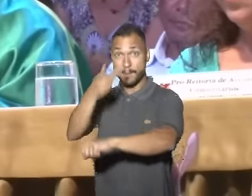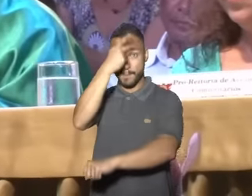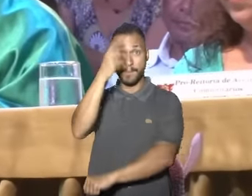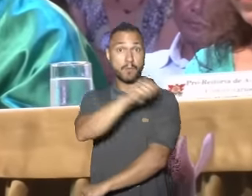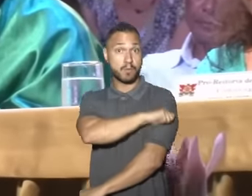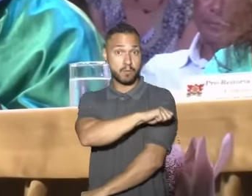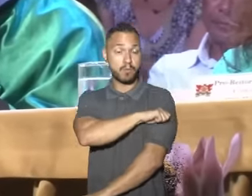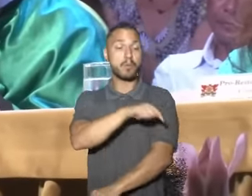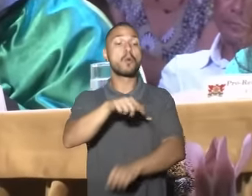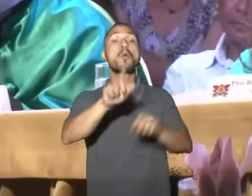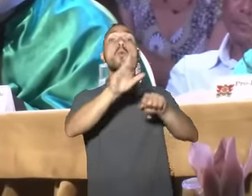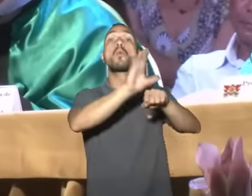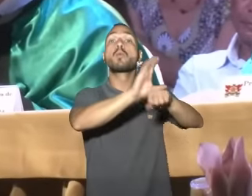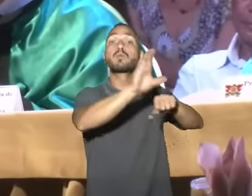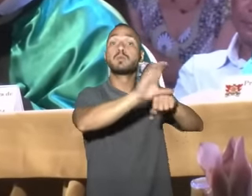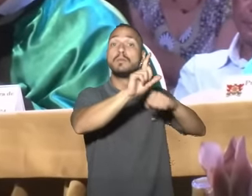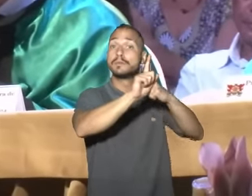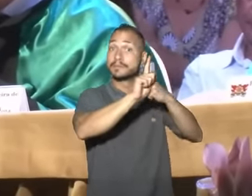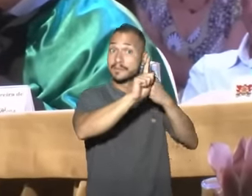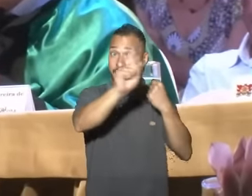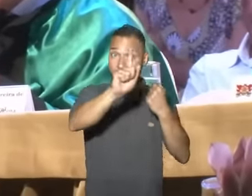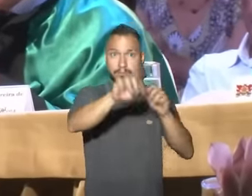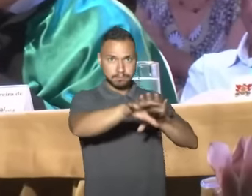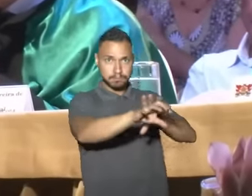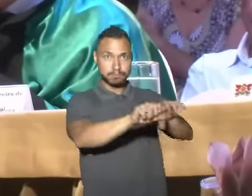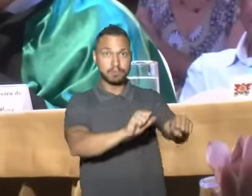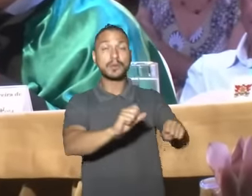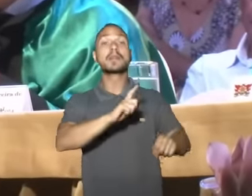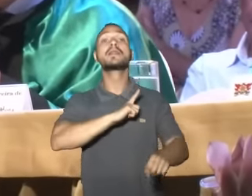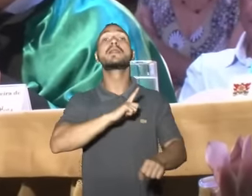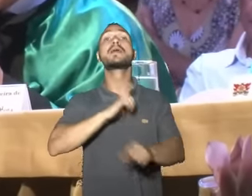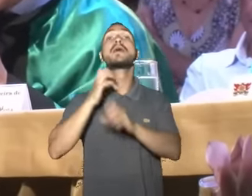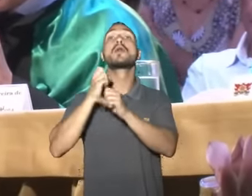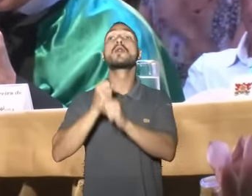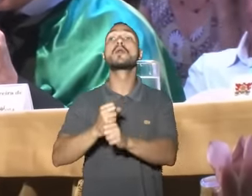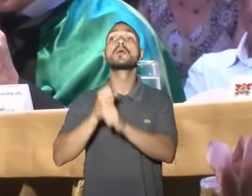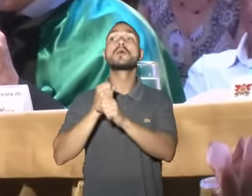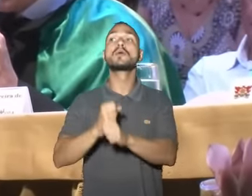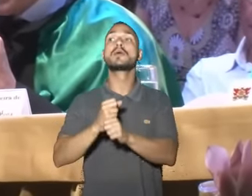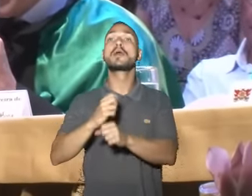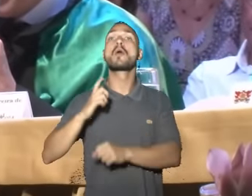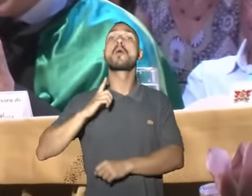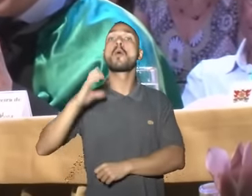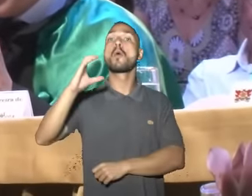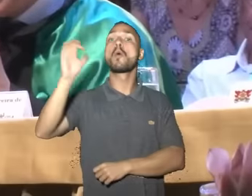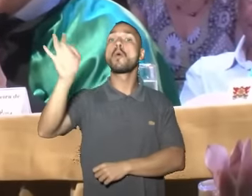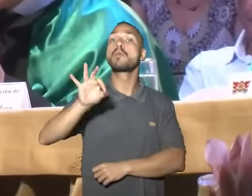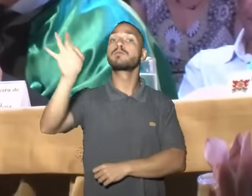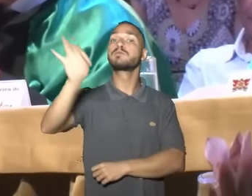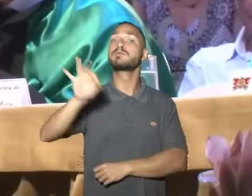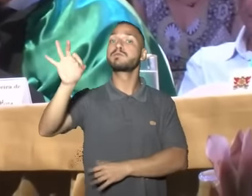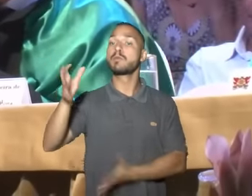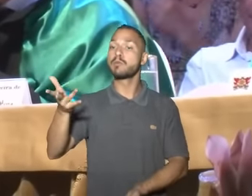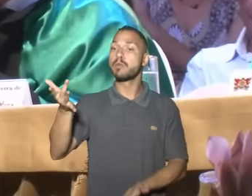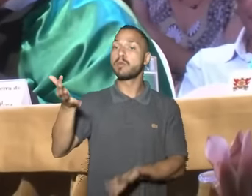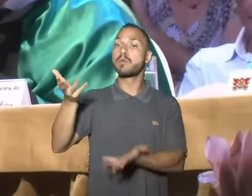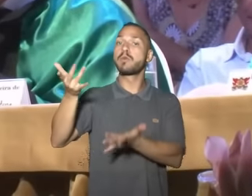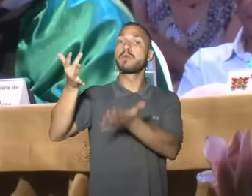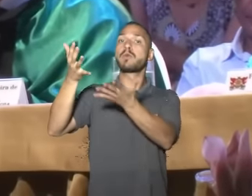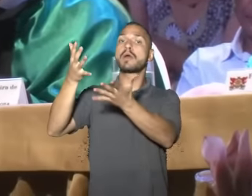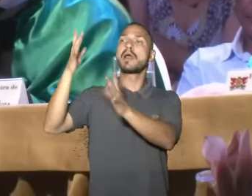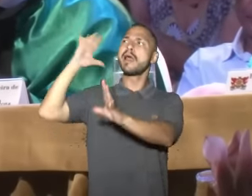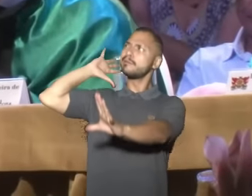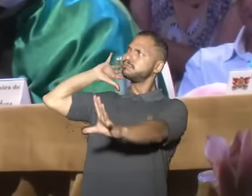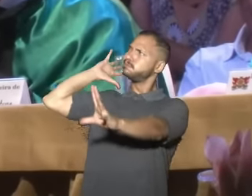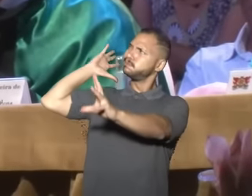ao concluir o curso de graduação, apresentar o maior coeficiente de rendimento acumulado entre